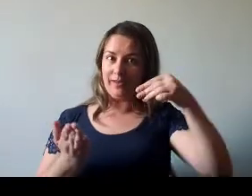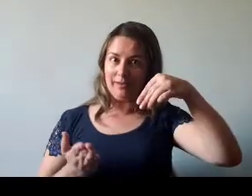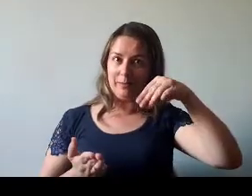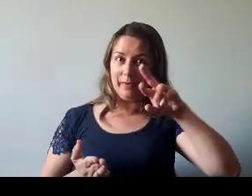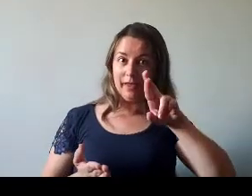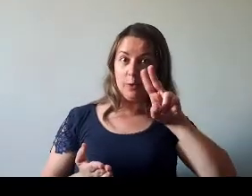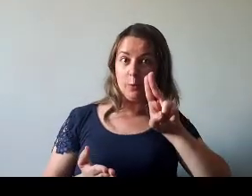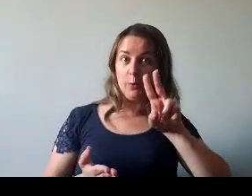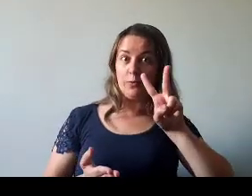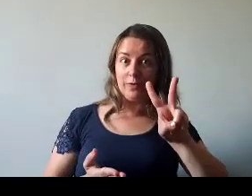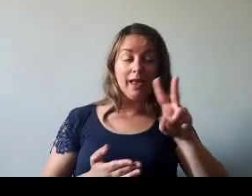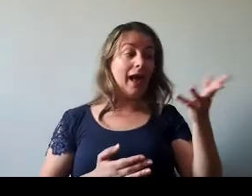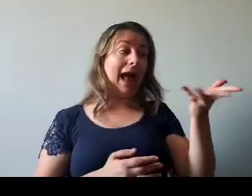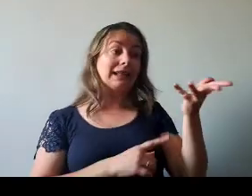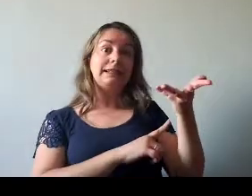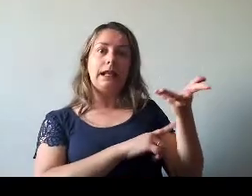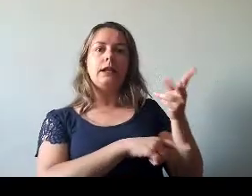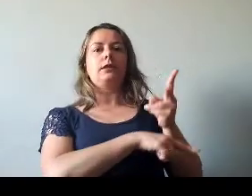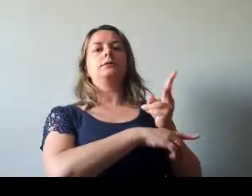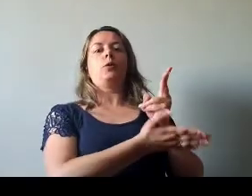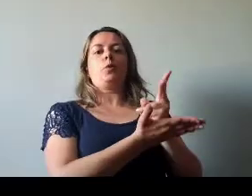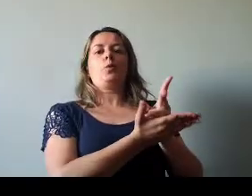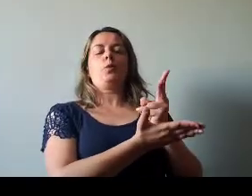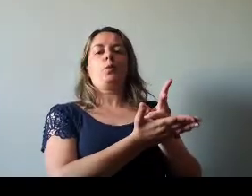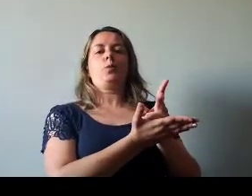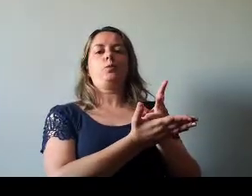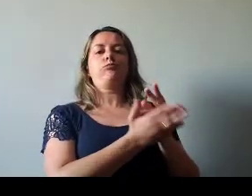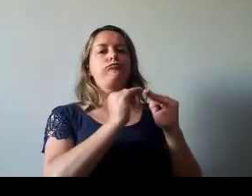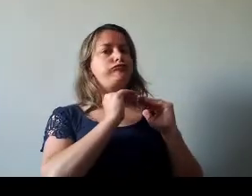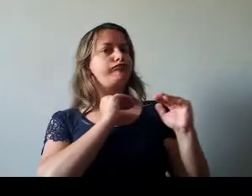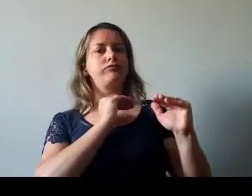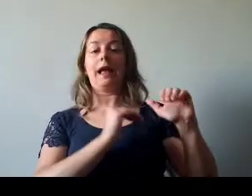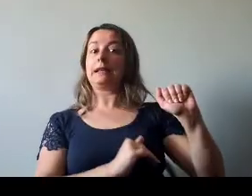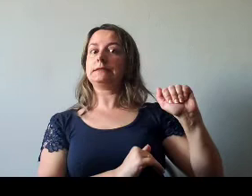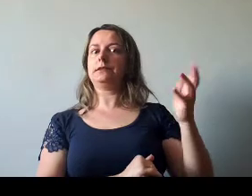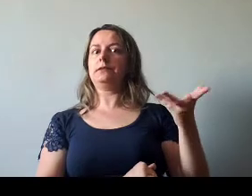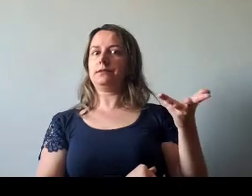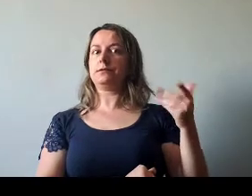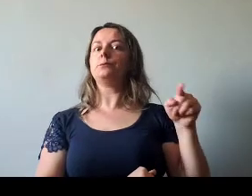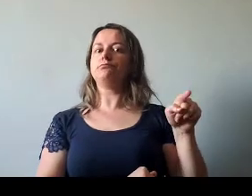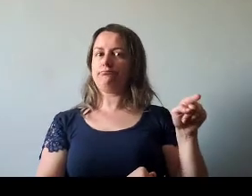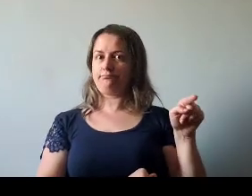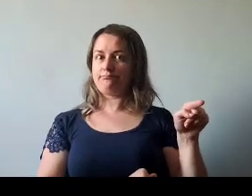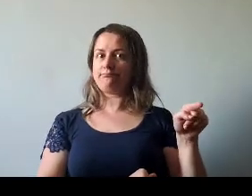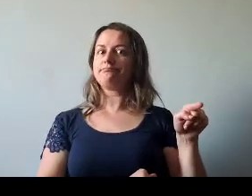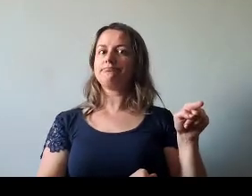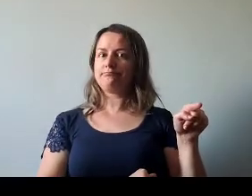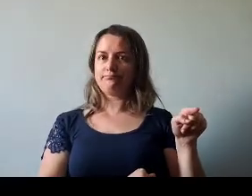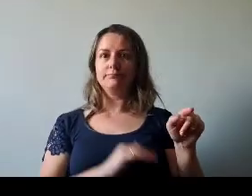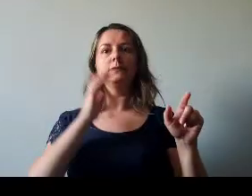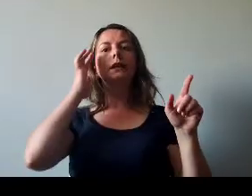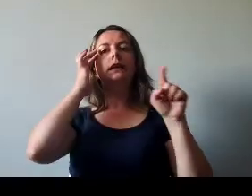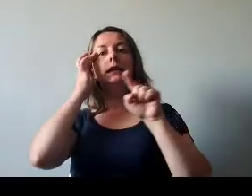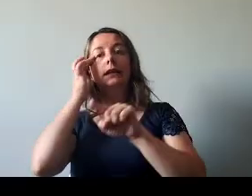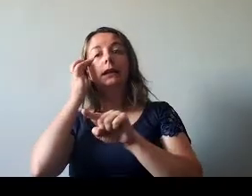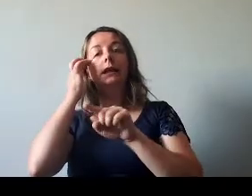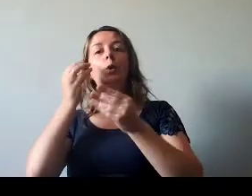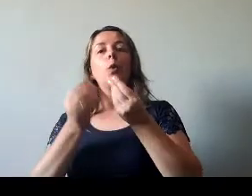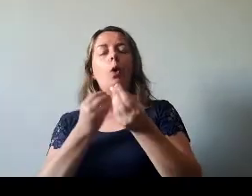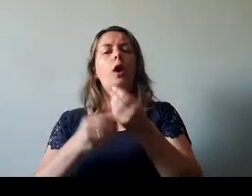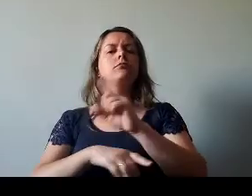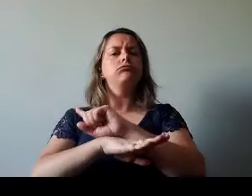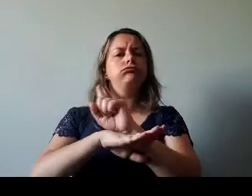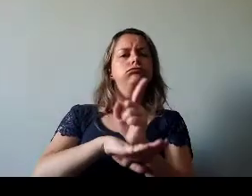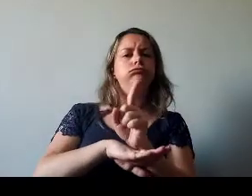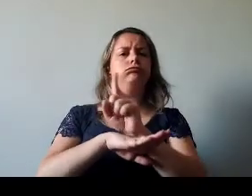não varia, a velocidade vai variar, tá? E ela vai variar de quantidades iguais em intervalos